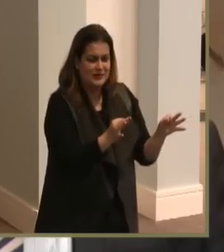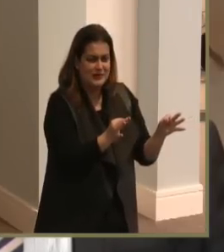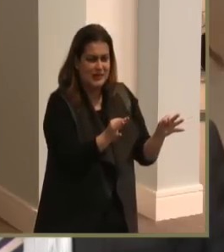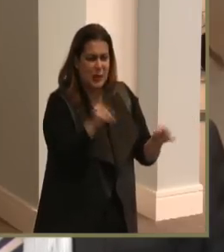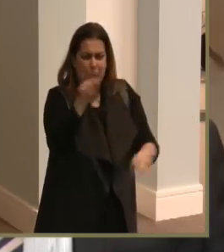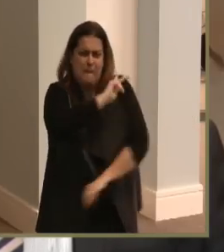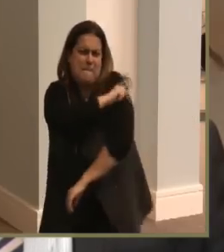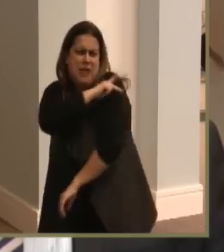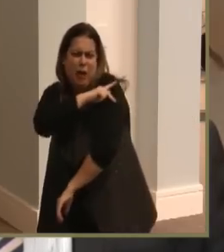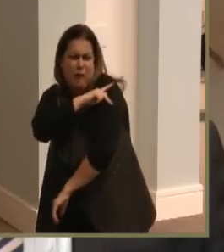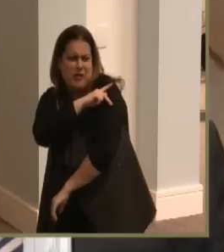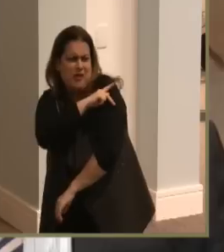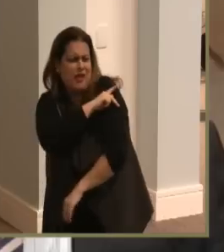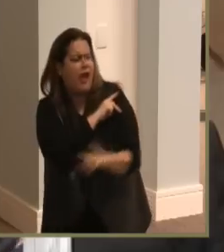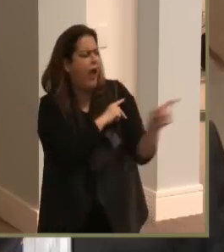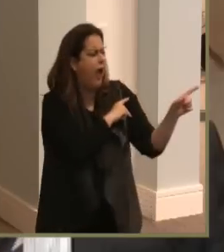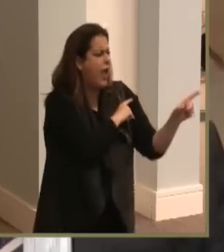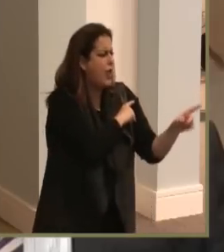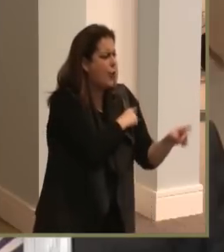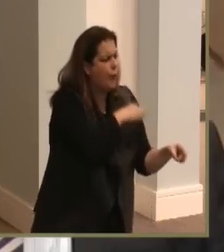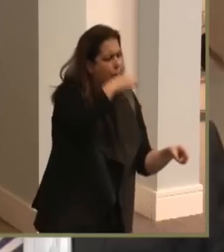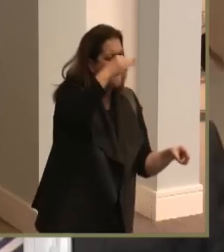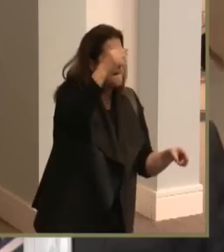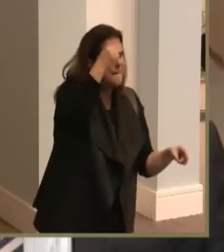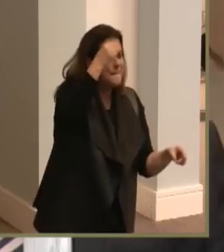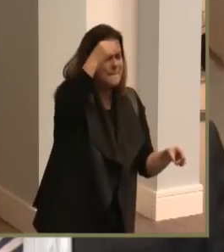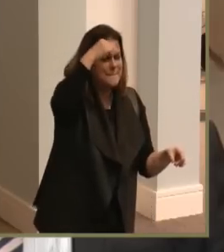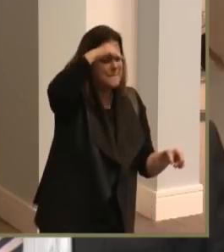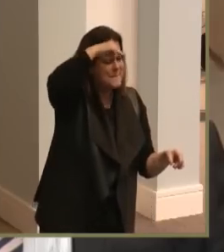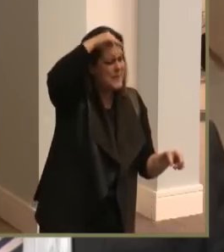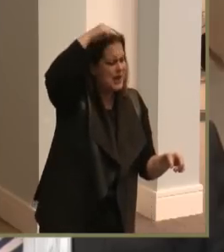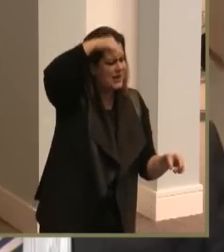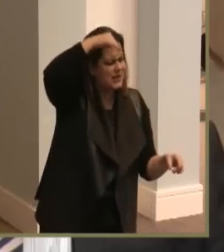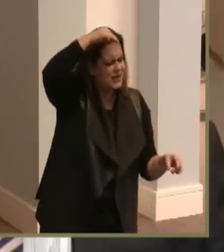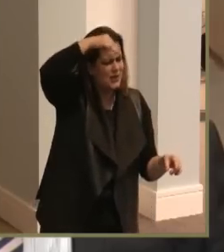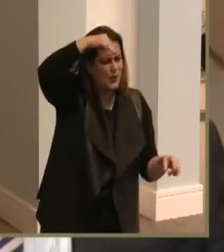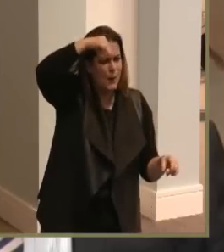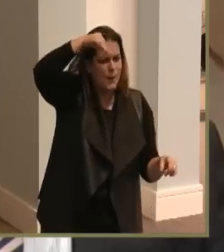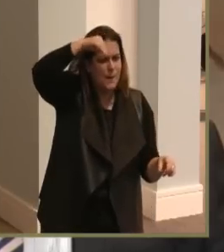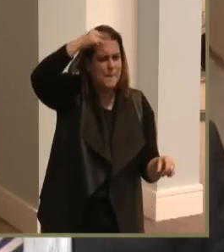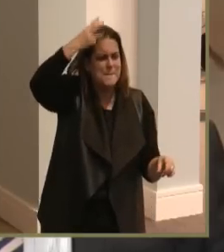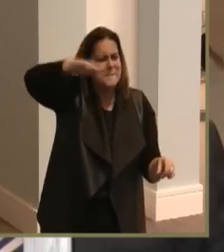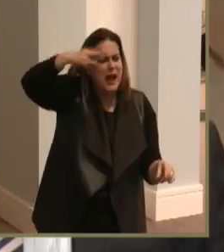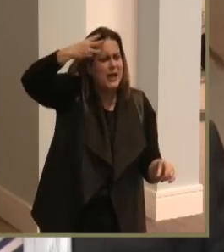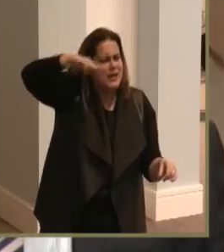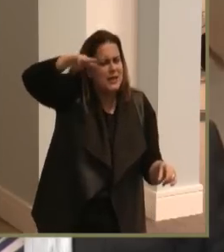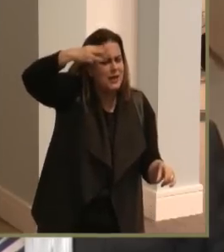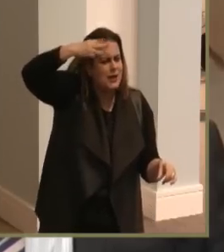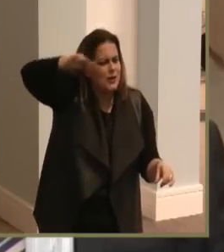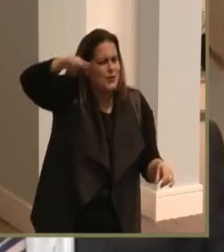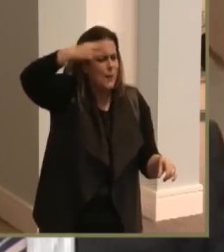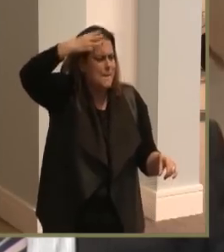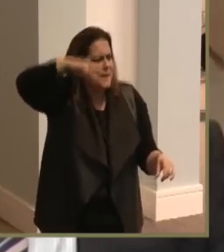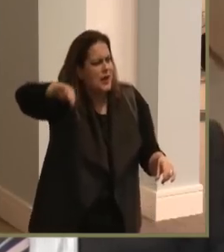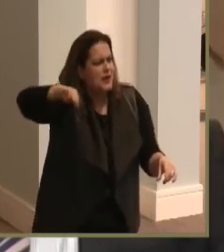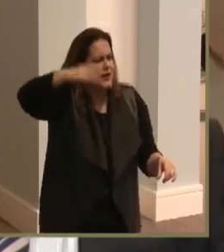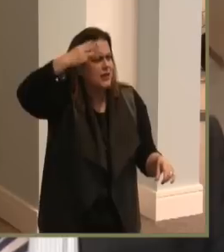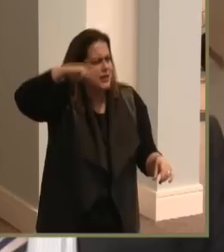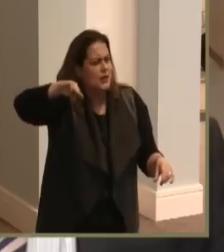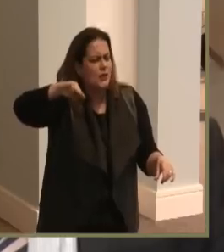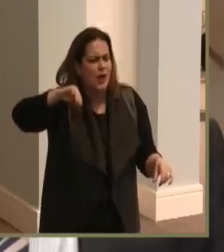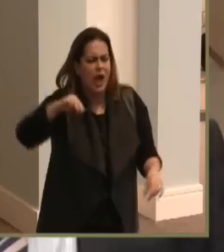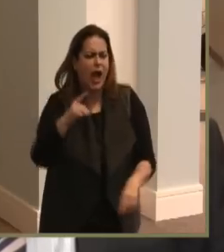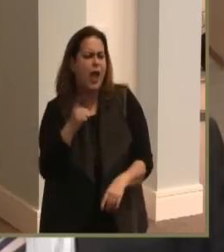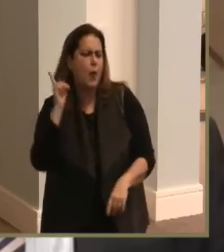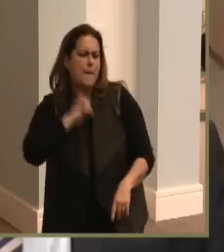Piauí. Ah, pastor, eu vim do Maranhão. Eu vim do Rio de Janeiro. Eu vim de Minas